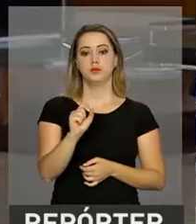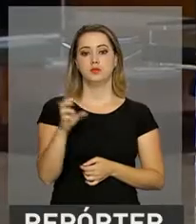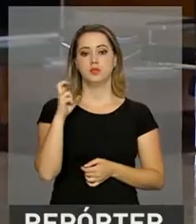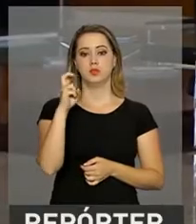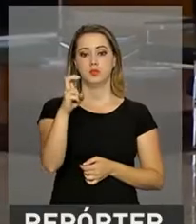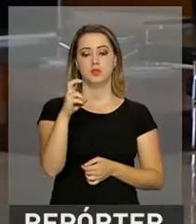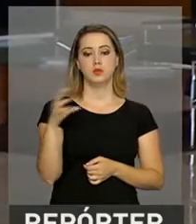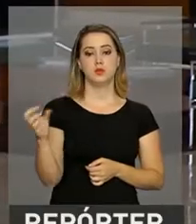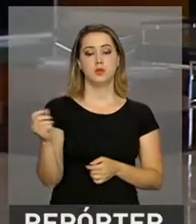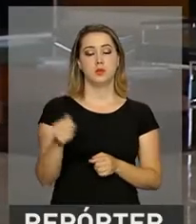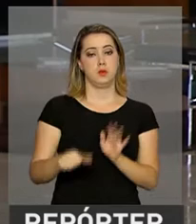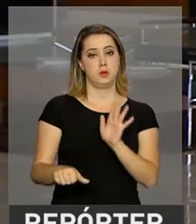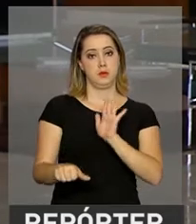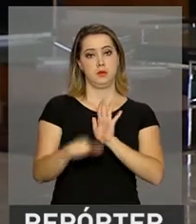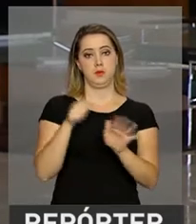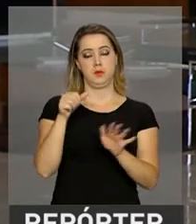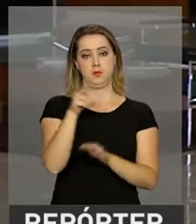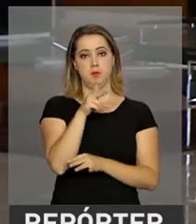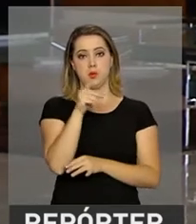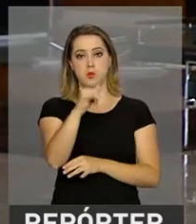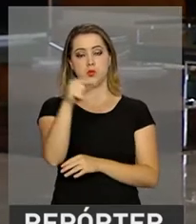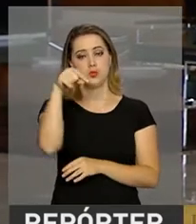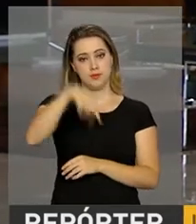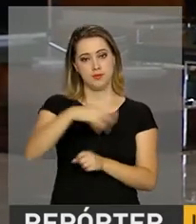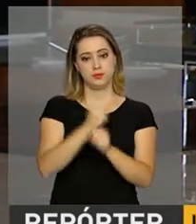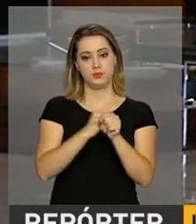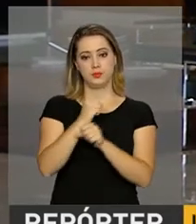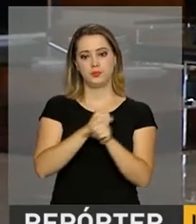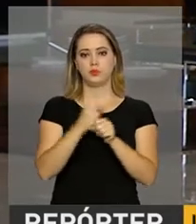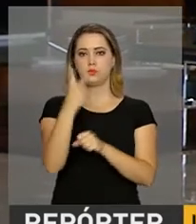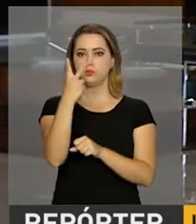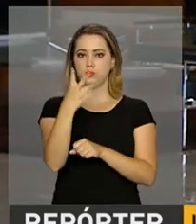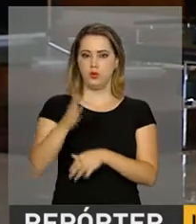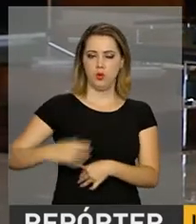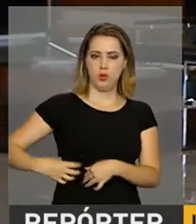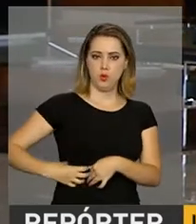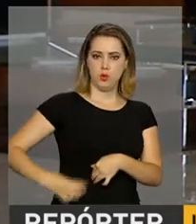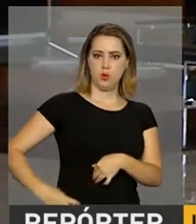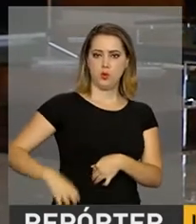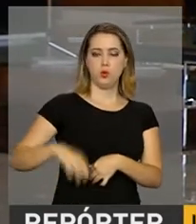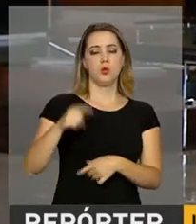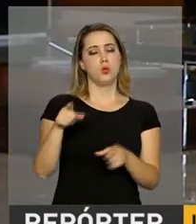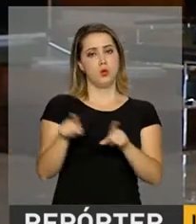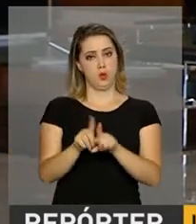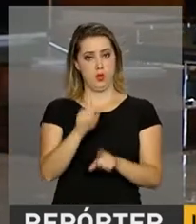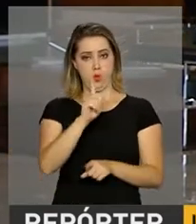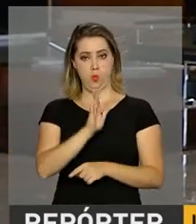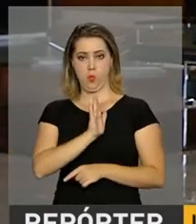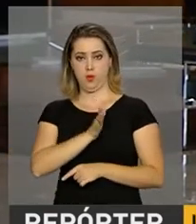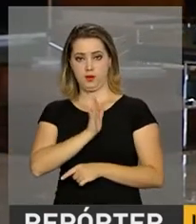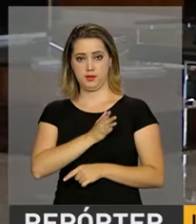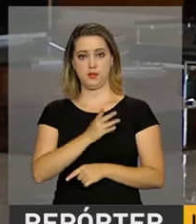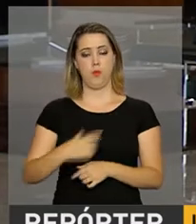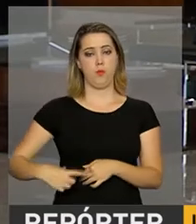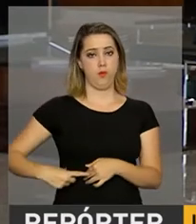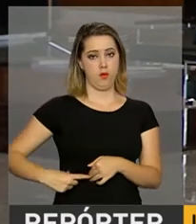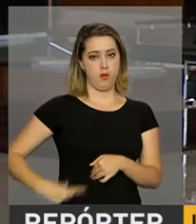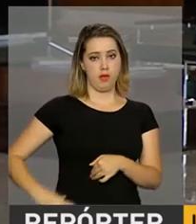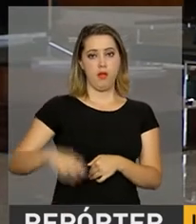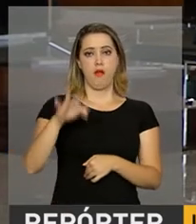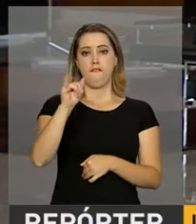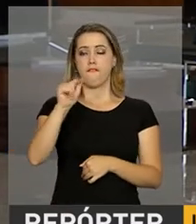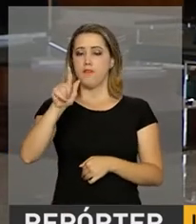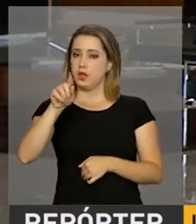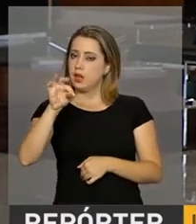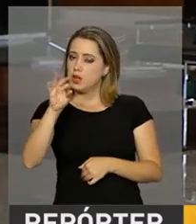5 primeiros dias deste ano, a FAB transportou 2 fígados e 1 coração. Em junho do ano passado, o presidente Michel